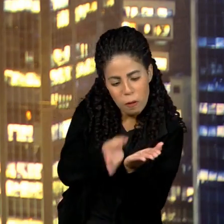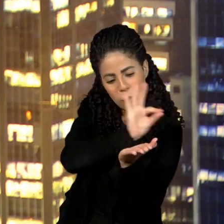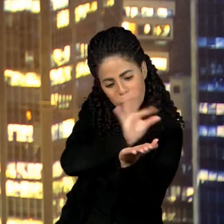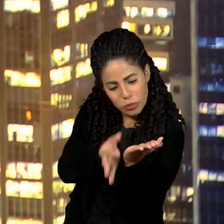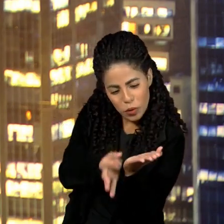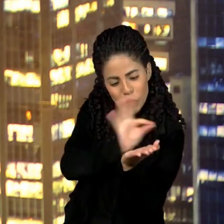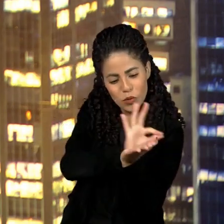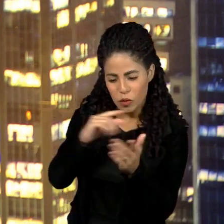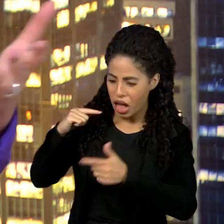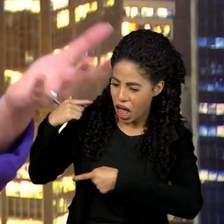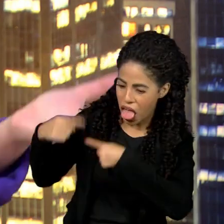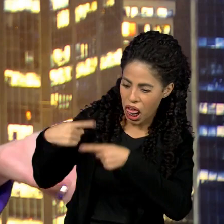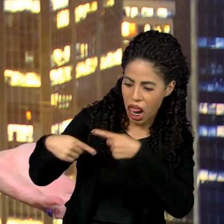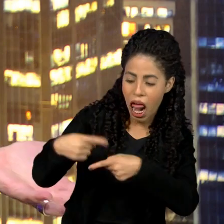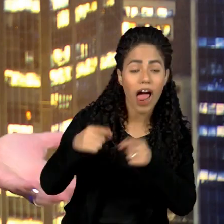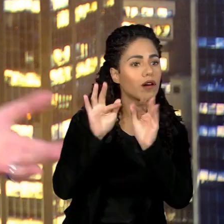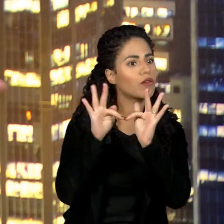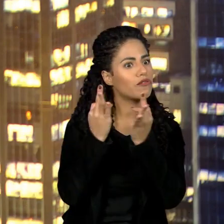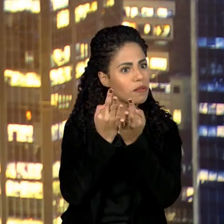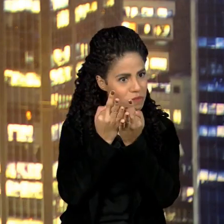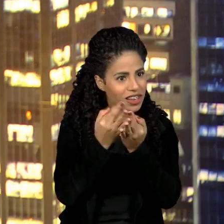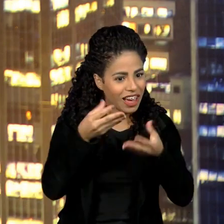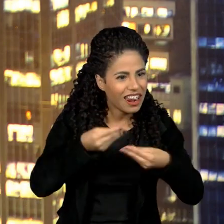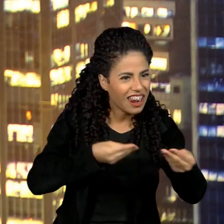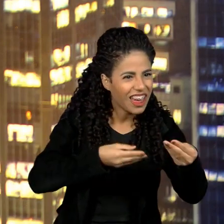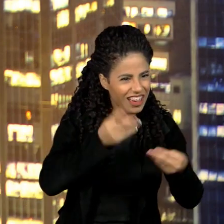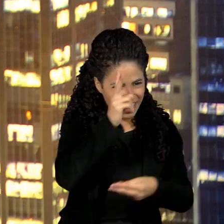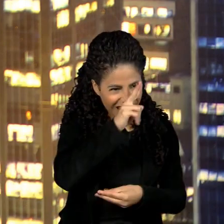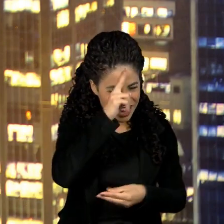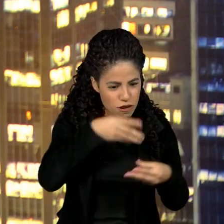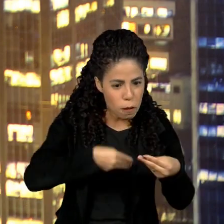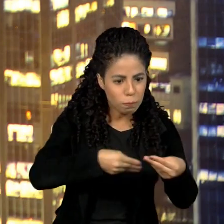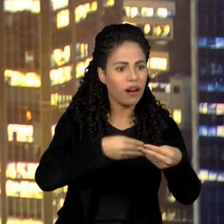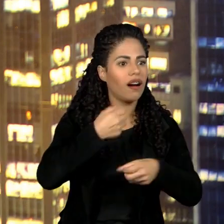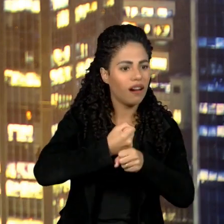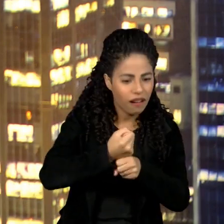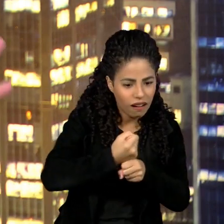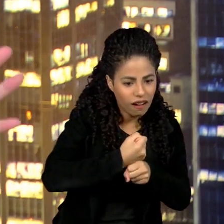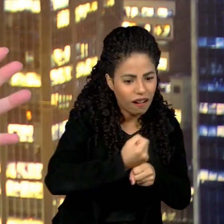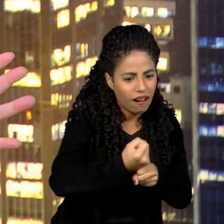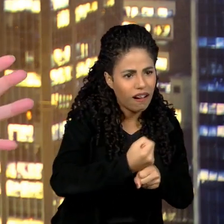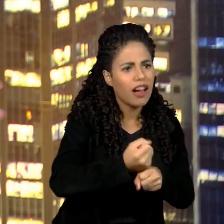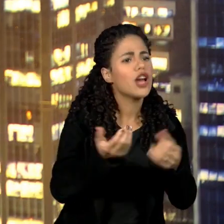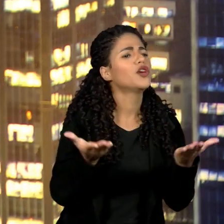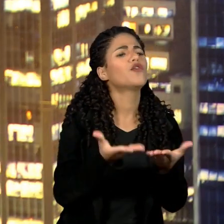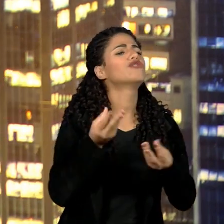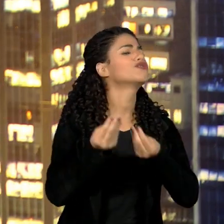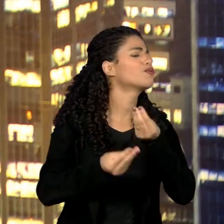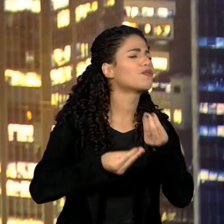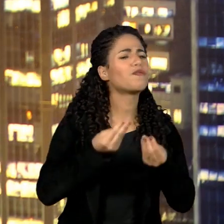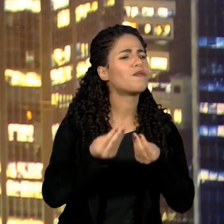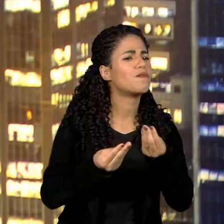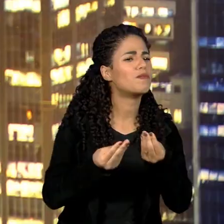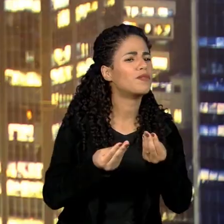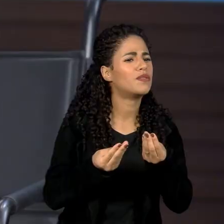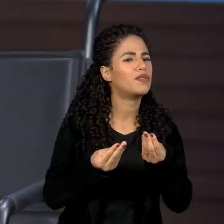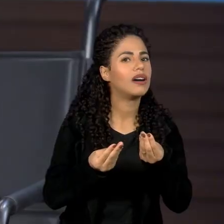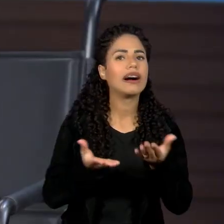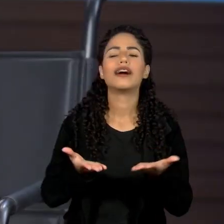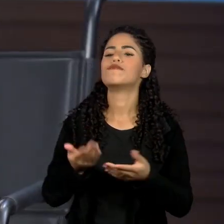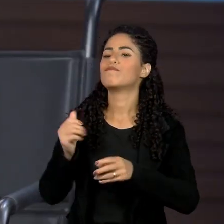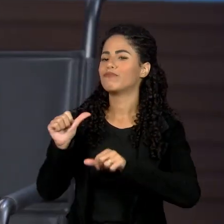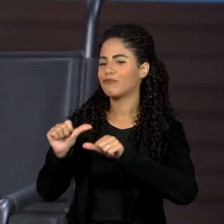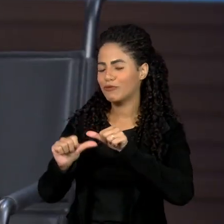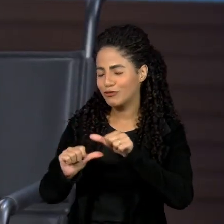geração, então ficava ali na família, né? Durante anos. Hoje como é que é? Hoje mudou muito, é